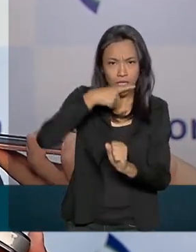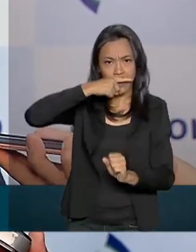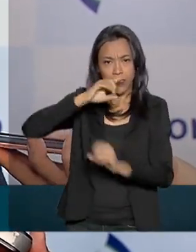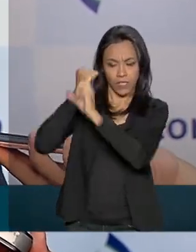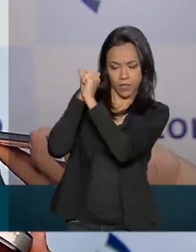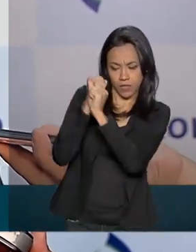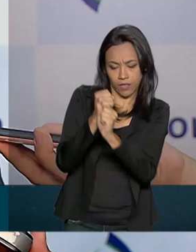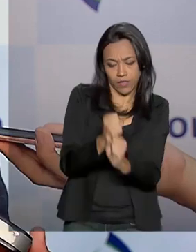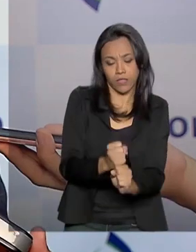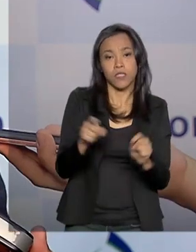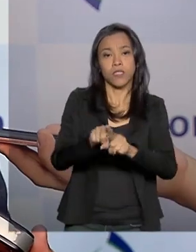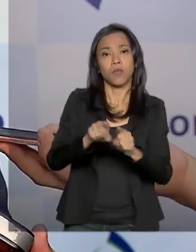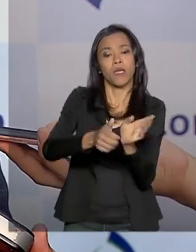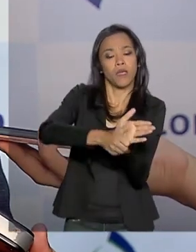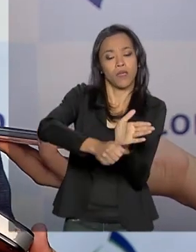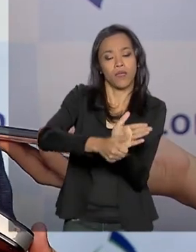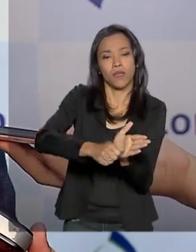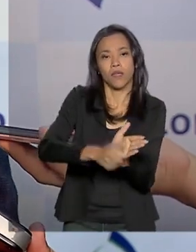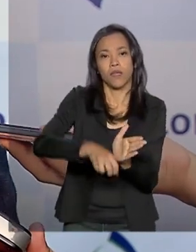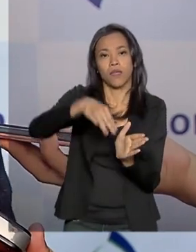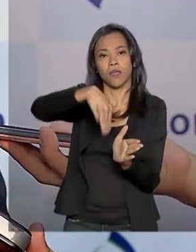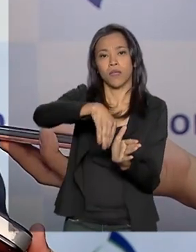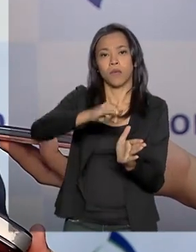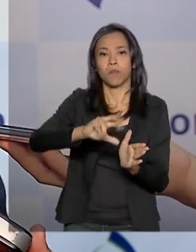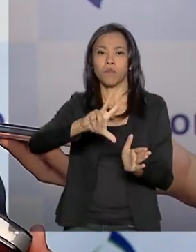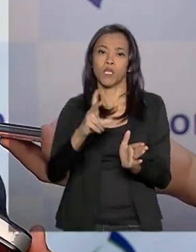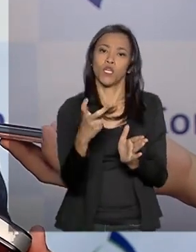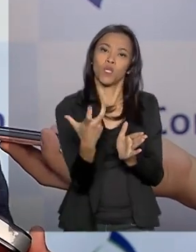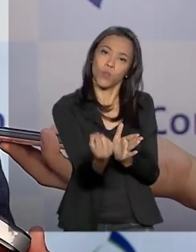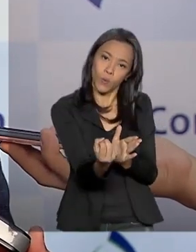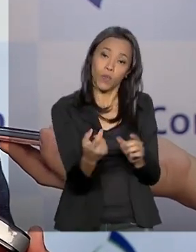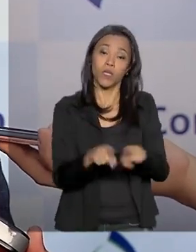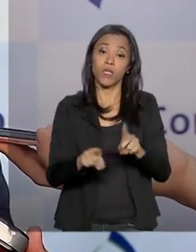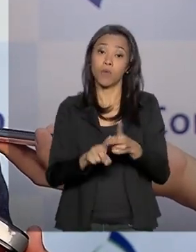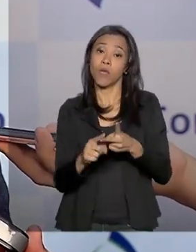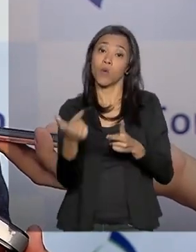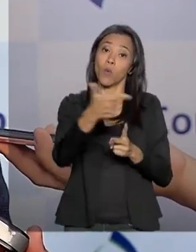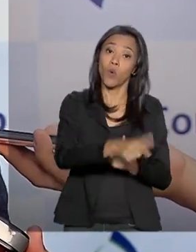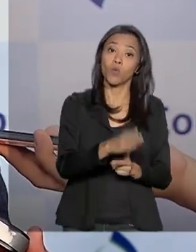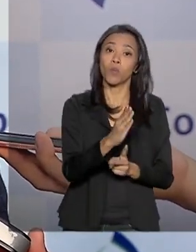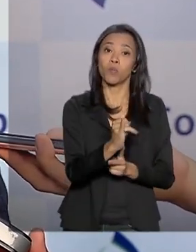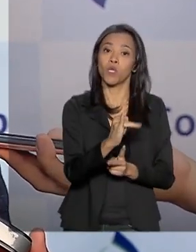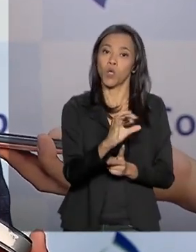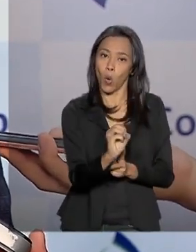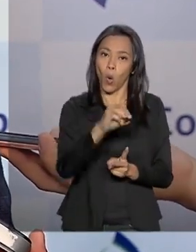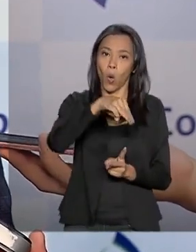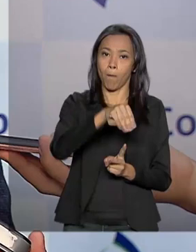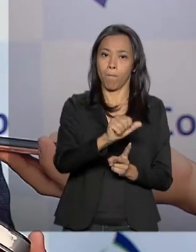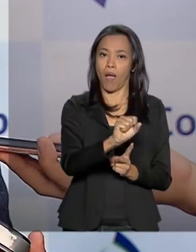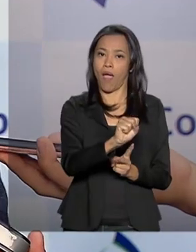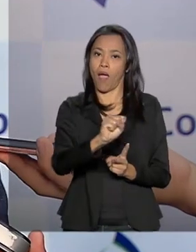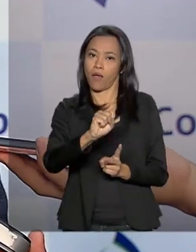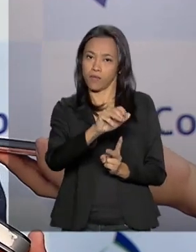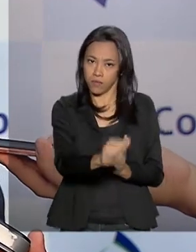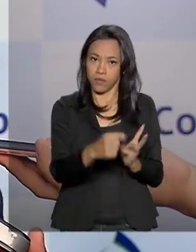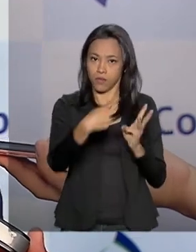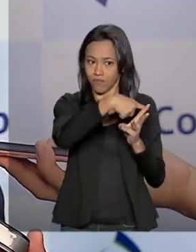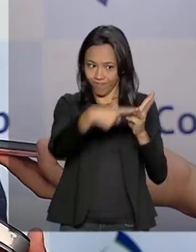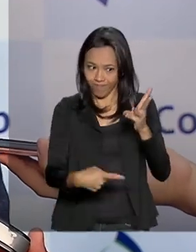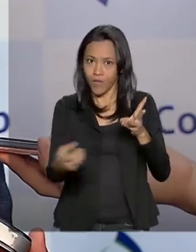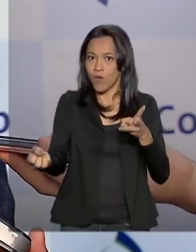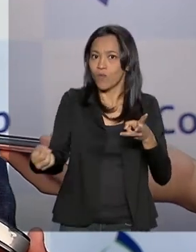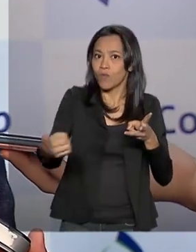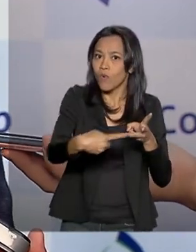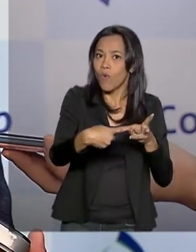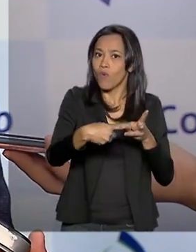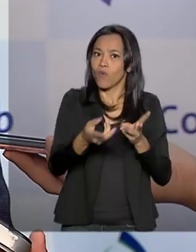etanol, nós chamamos de segunda geração, que é o etanol de biomassa. Então, esse é um novo mercado que está se abrindo. Ele não dá para